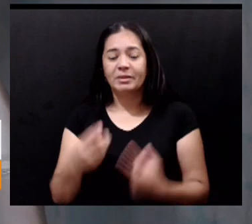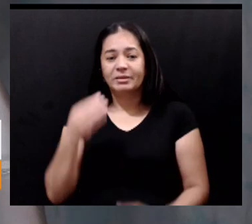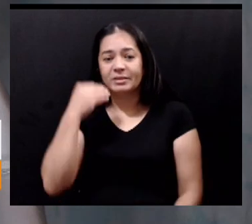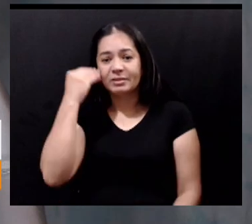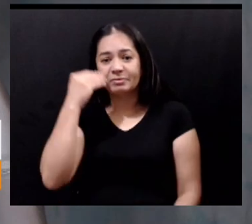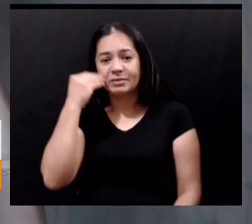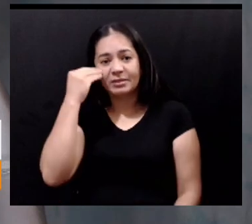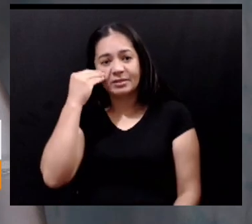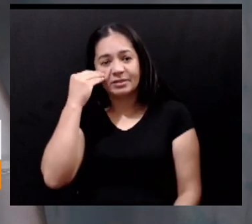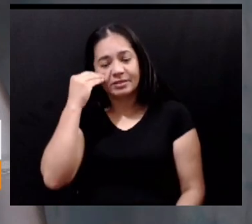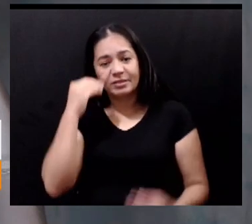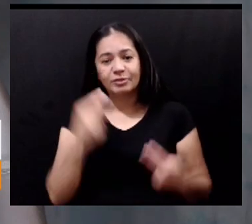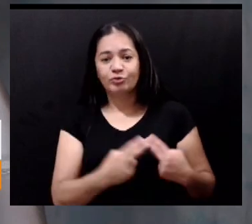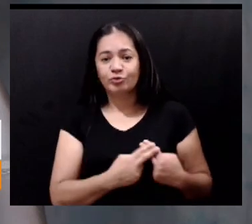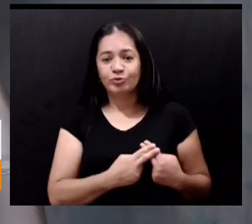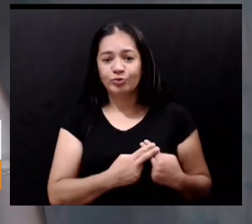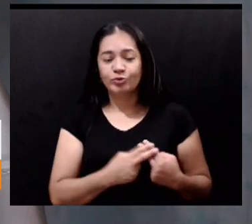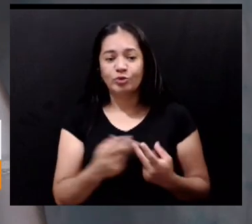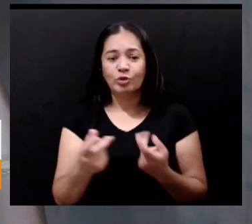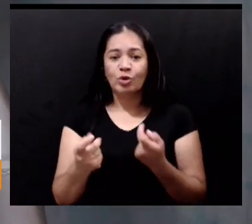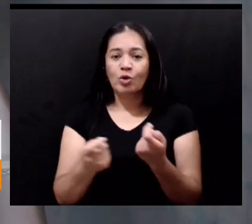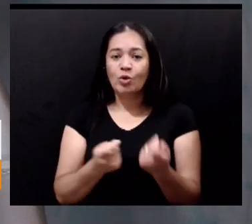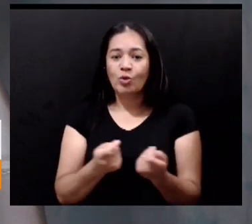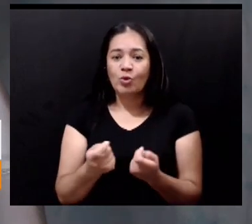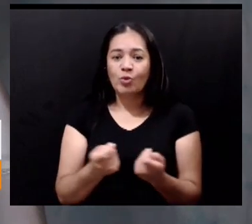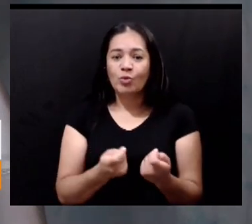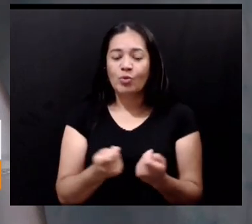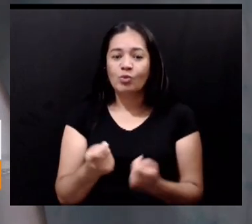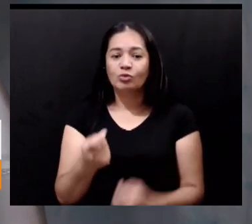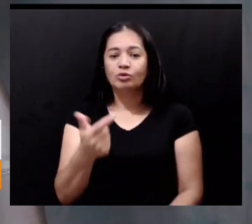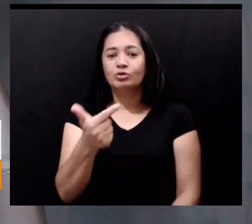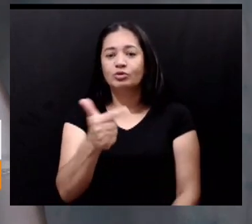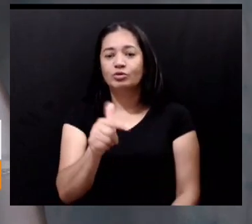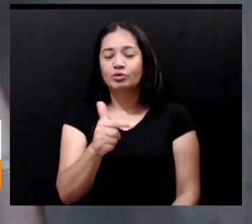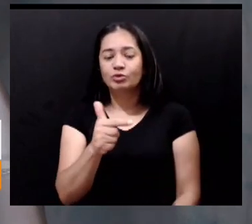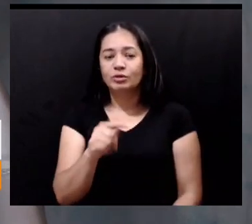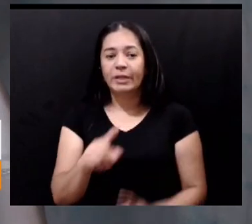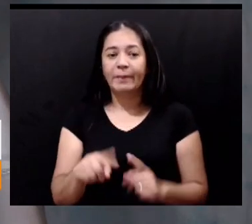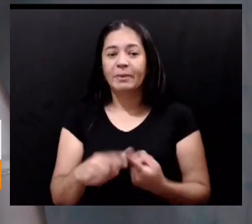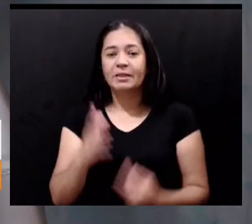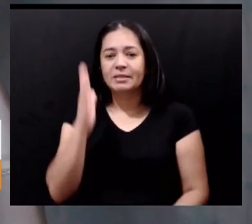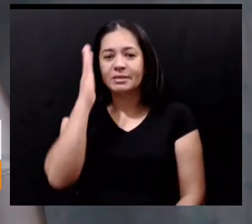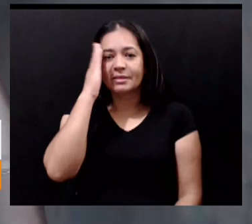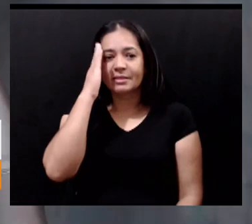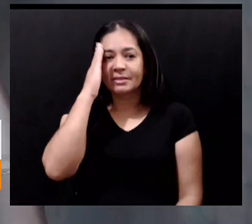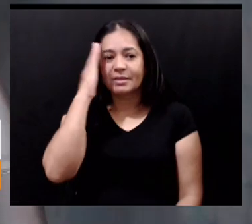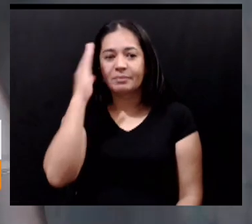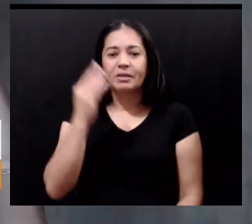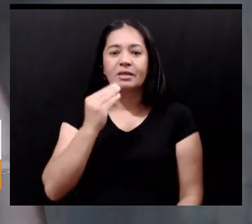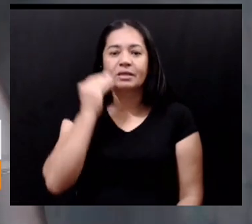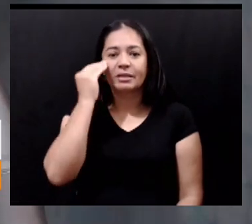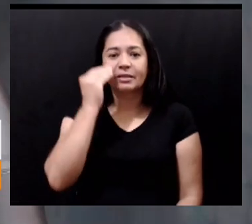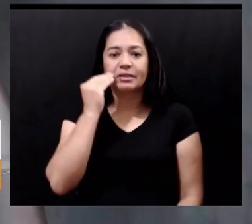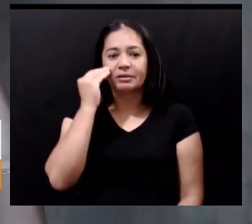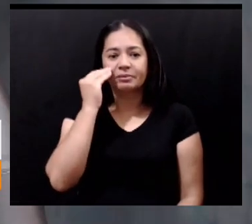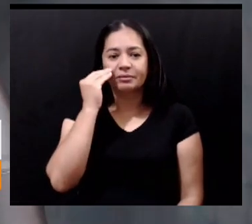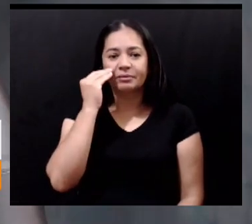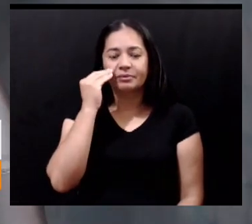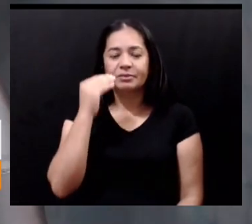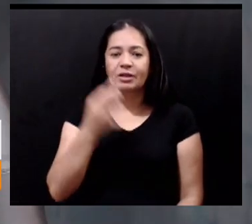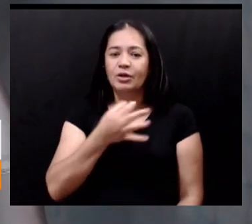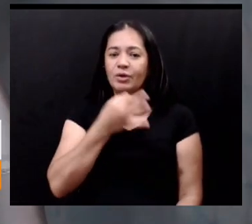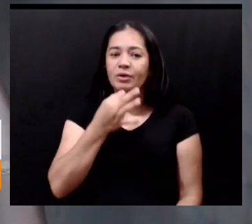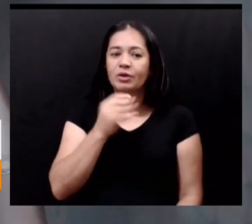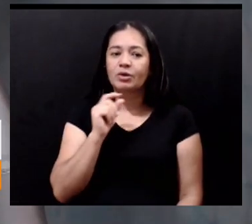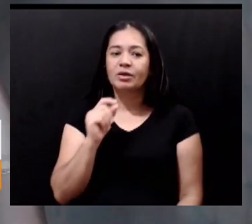controle. Então, talvez compreender que nessa experiência, e acho que isso que torna ela tão complexa, a gente não tem